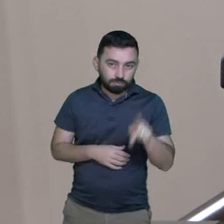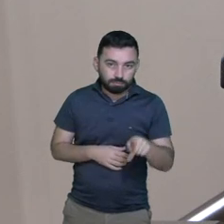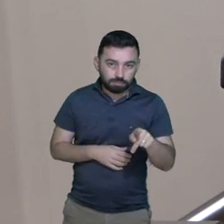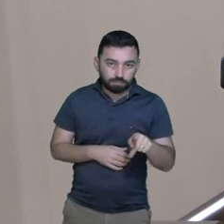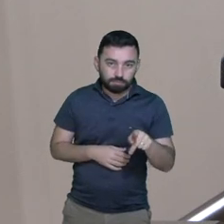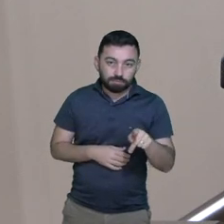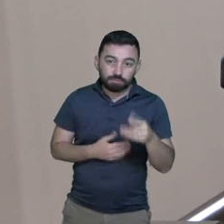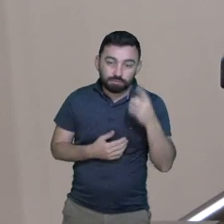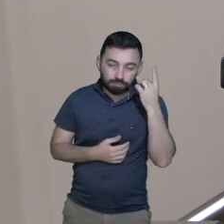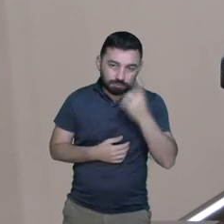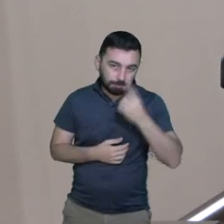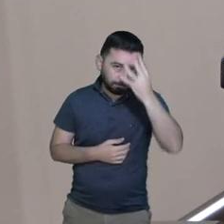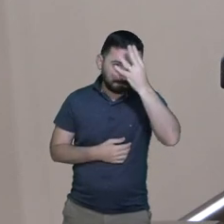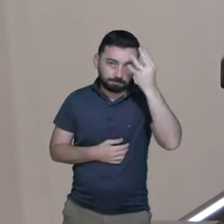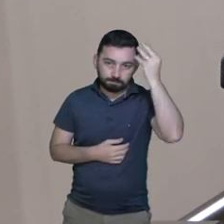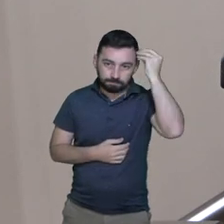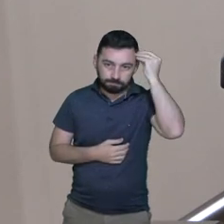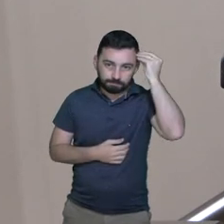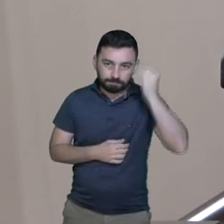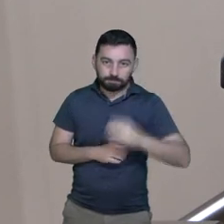deputada lucie